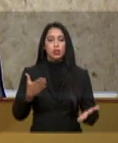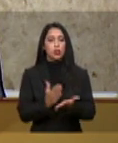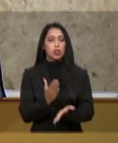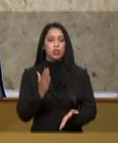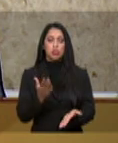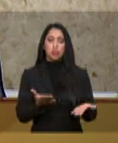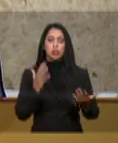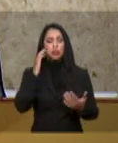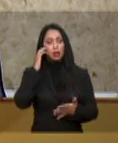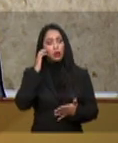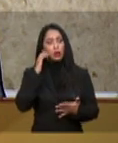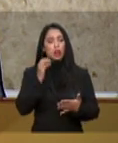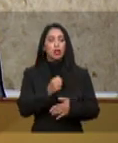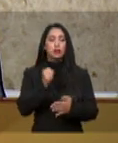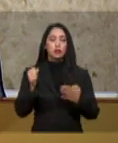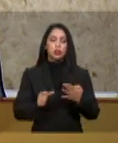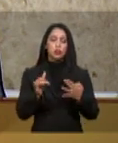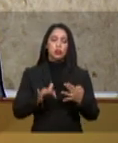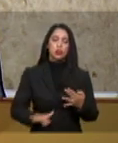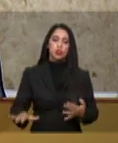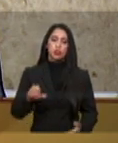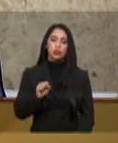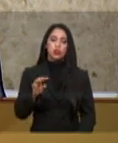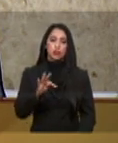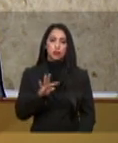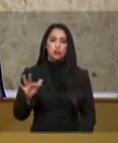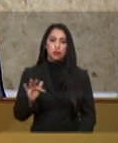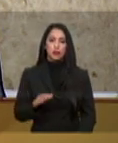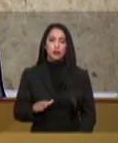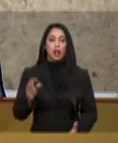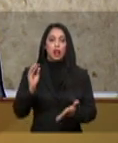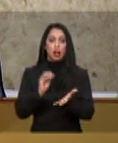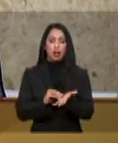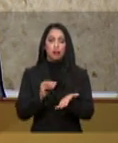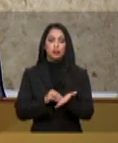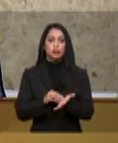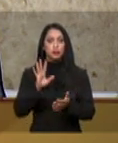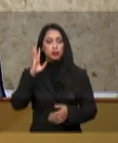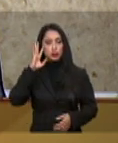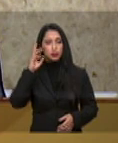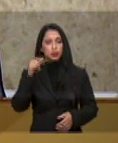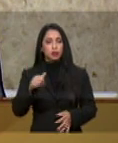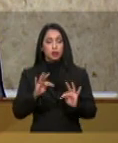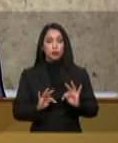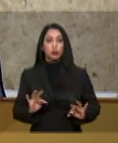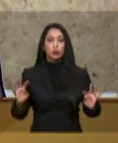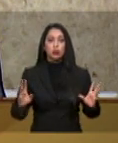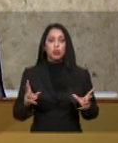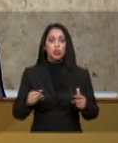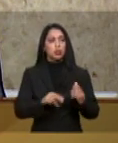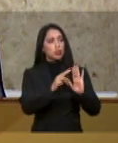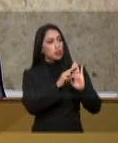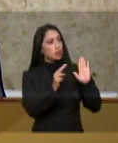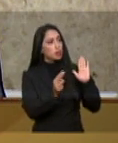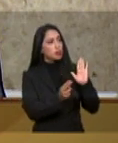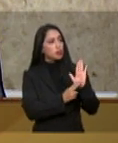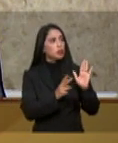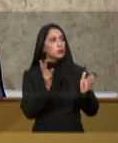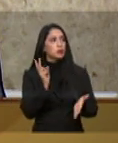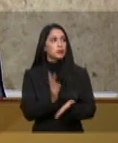respeito, a jurisprudência do STF firmou-se no sentido de que a ausência de impugnação da totalidade das normas que integram o